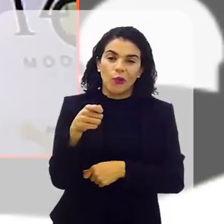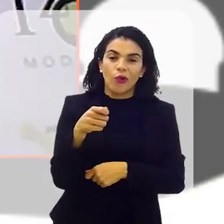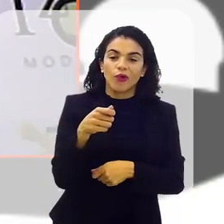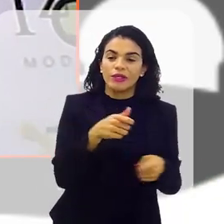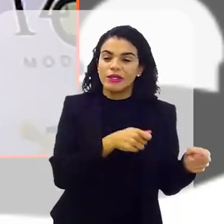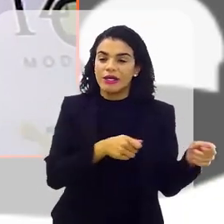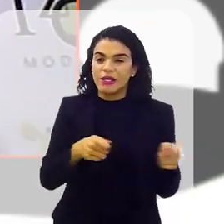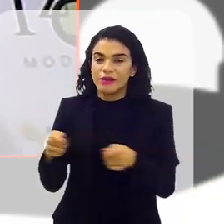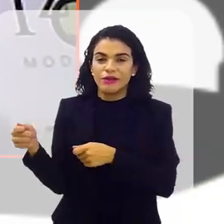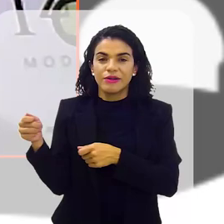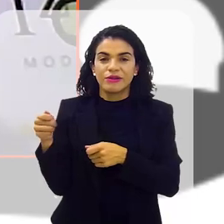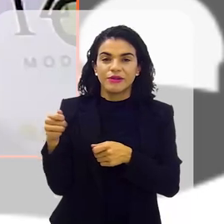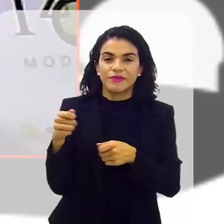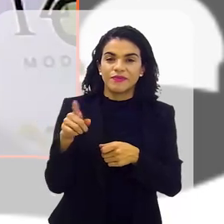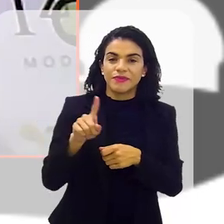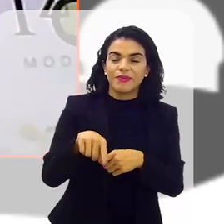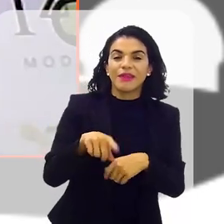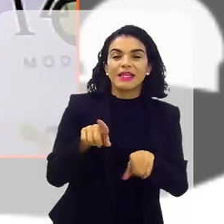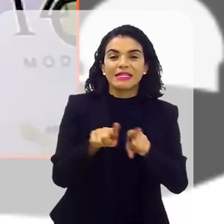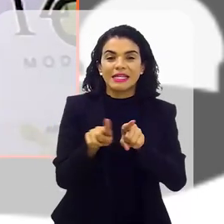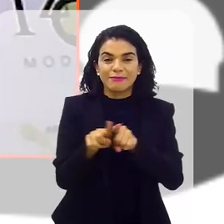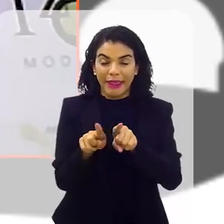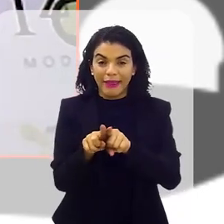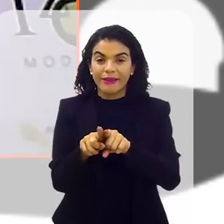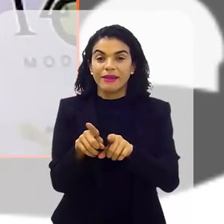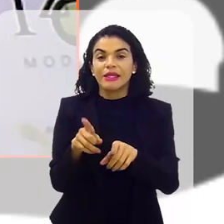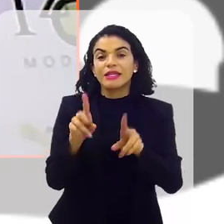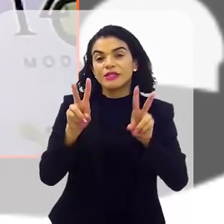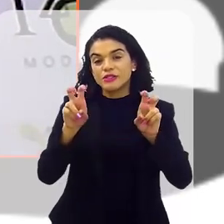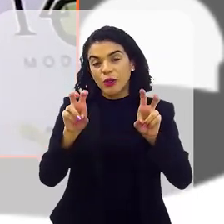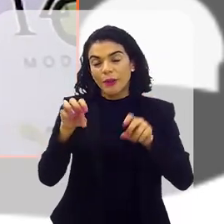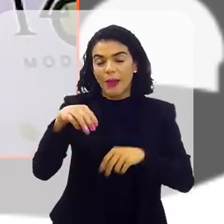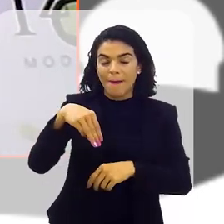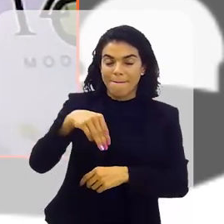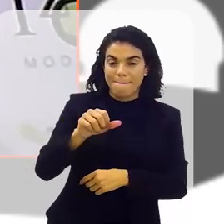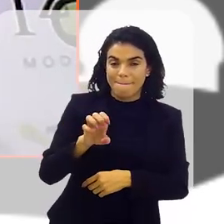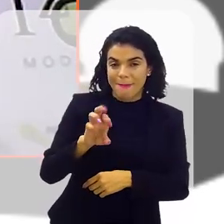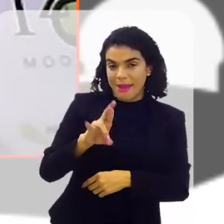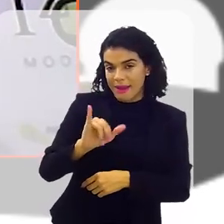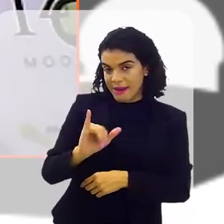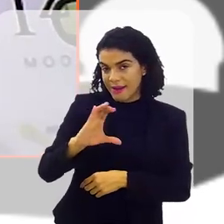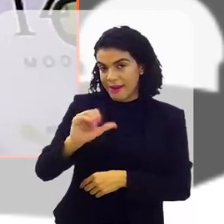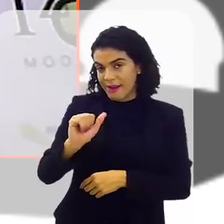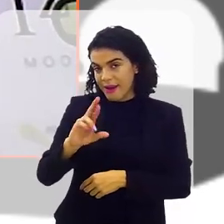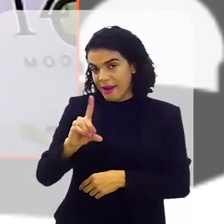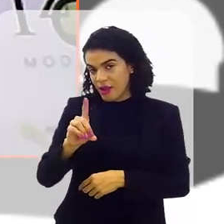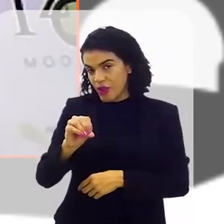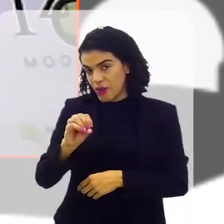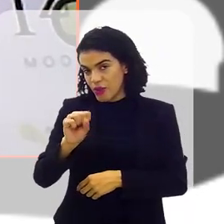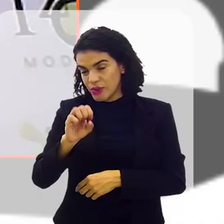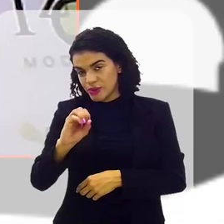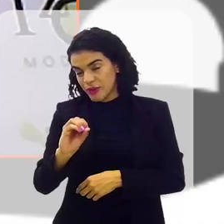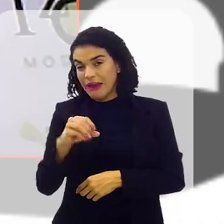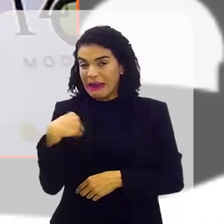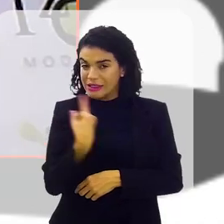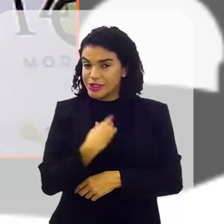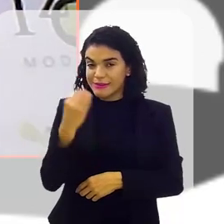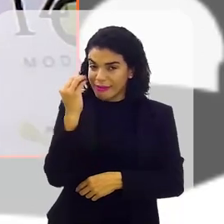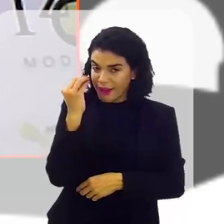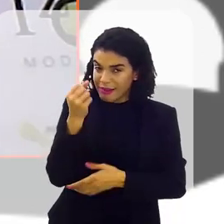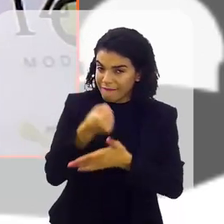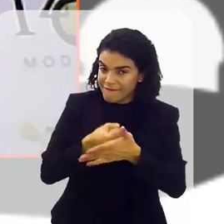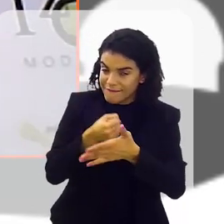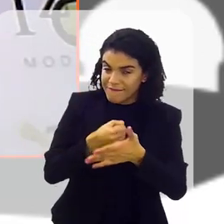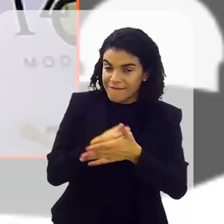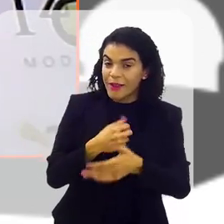e que a Naldo Tavares também faz parte do elenco junto comigo e com a Mary Cardoso que é a nossa diretora então assim a gente tenta